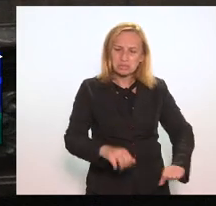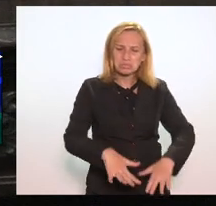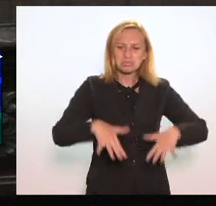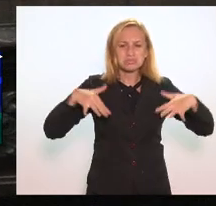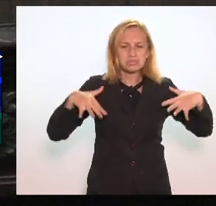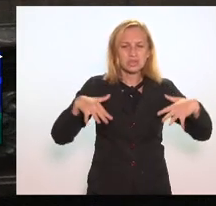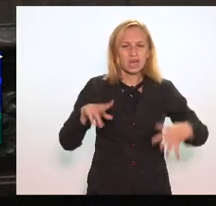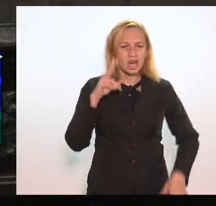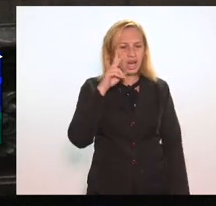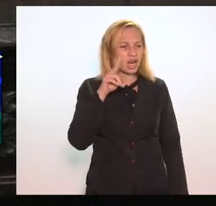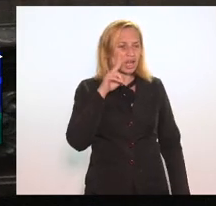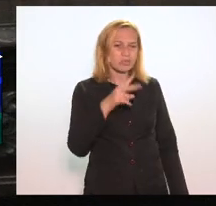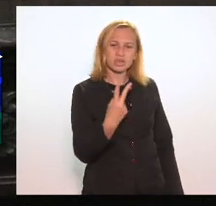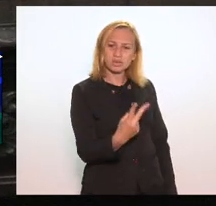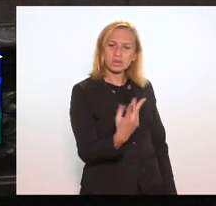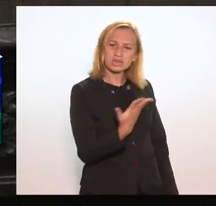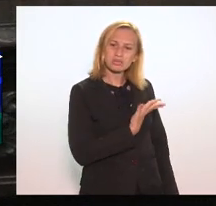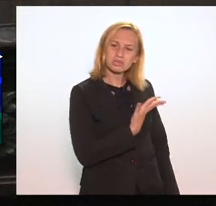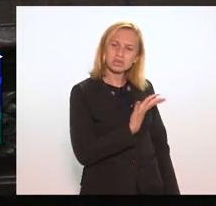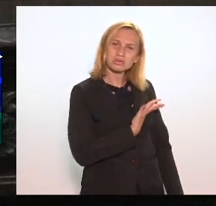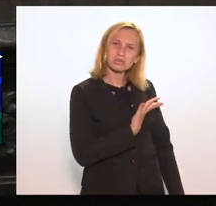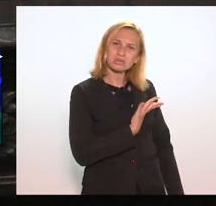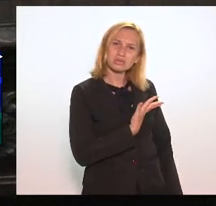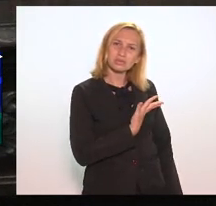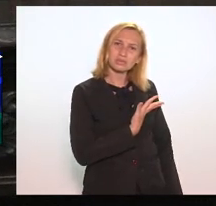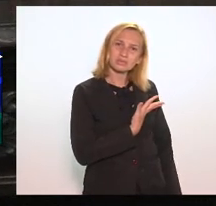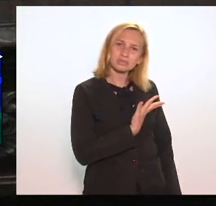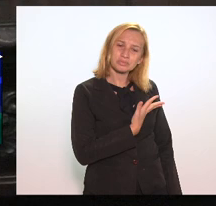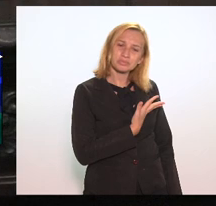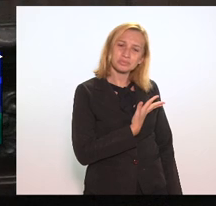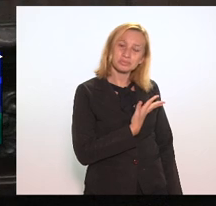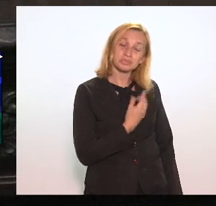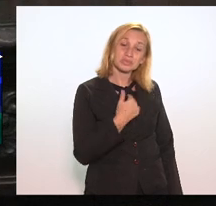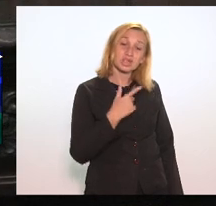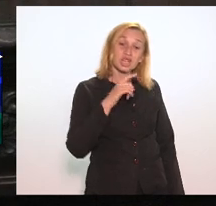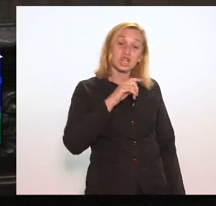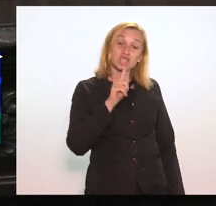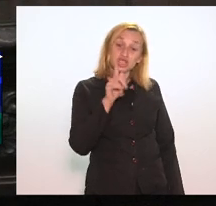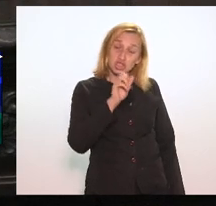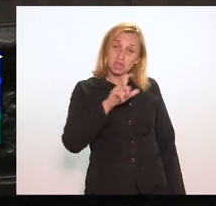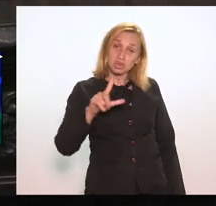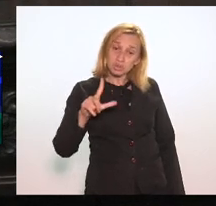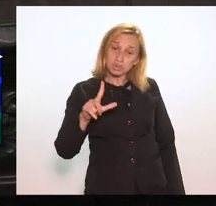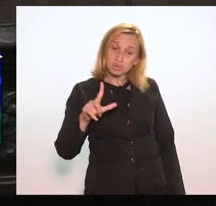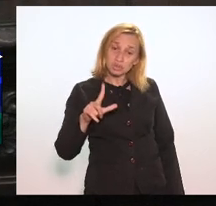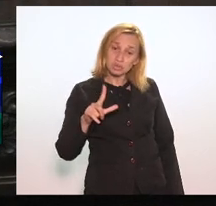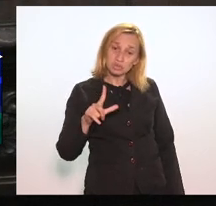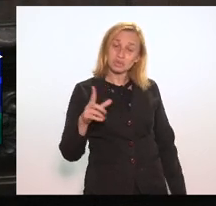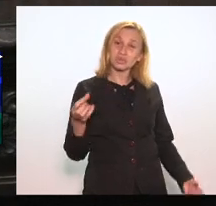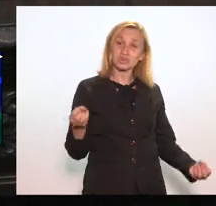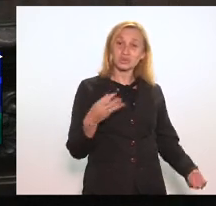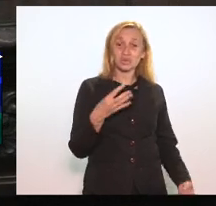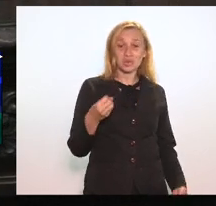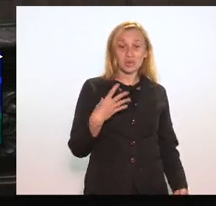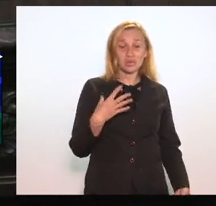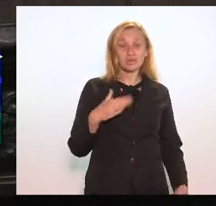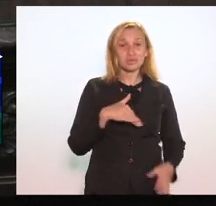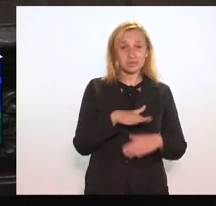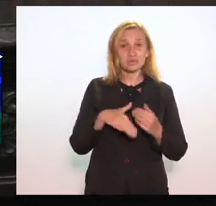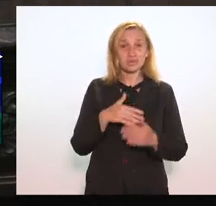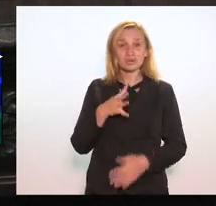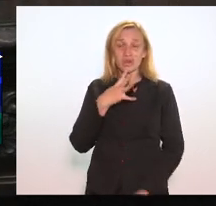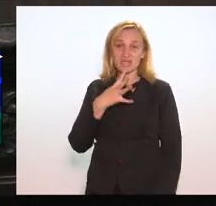eu lembro para dois grandes amigos a Juliana para novo todo mundo conhecia